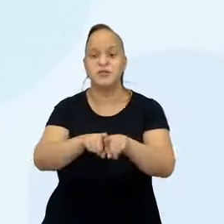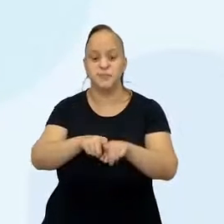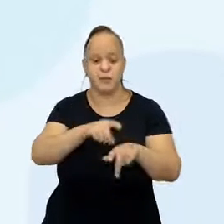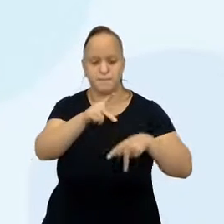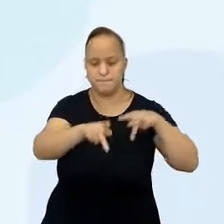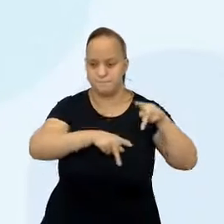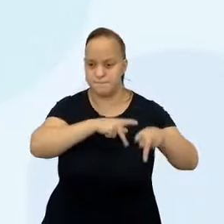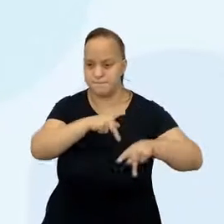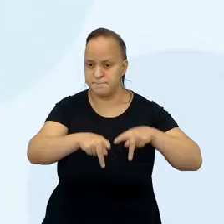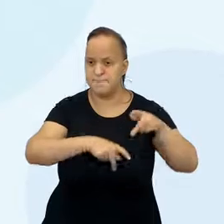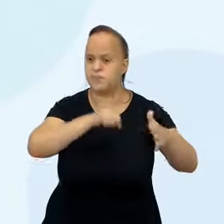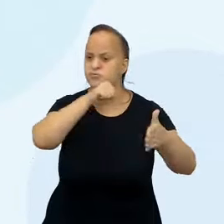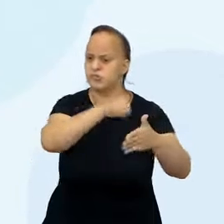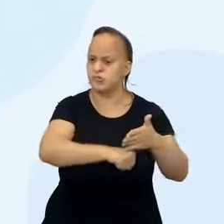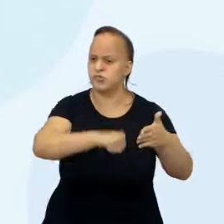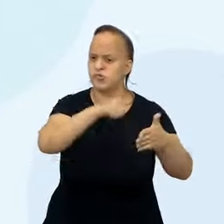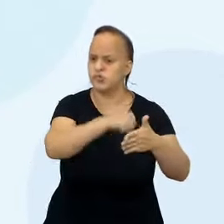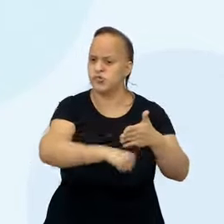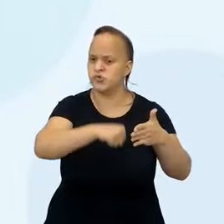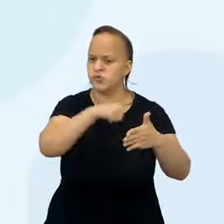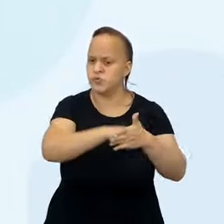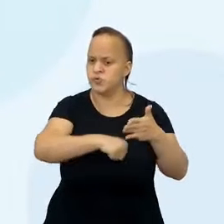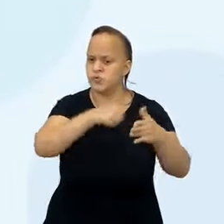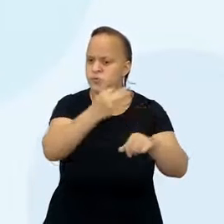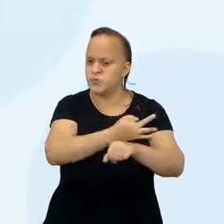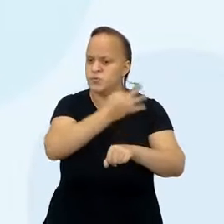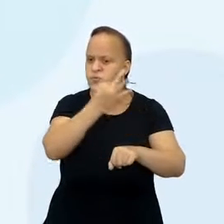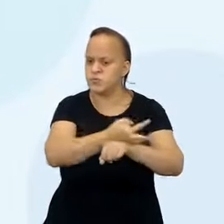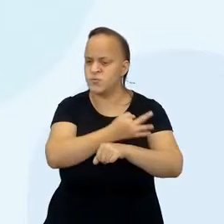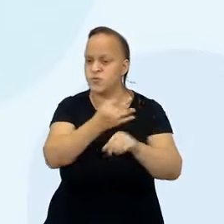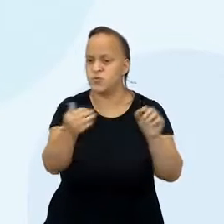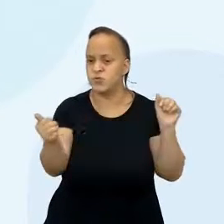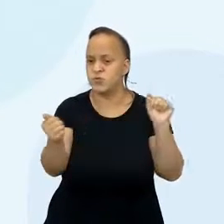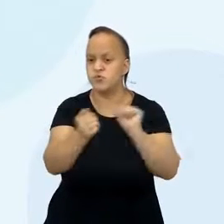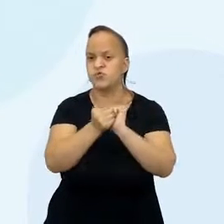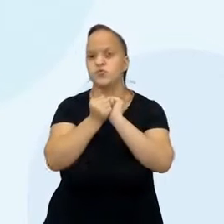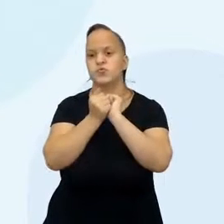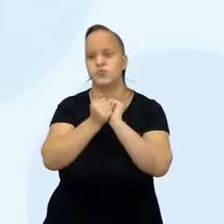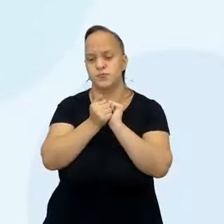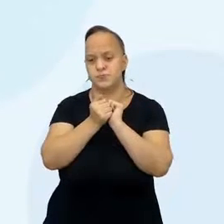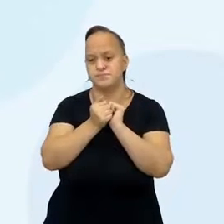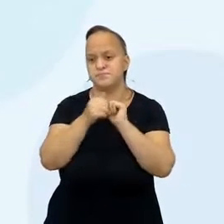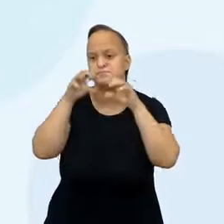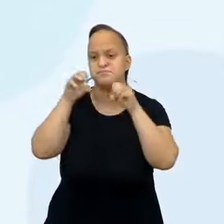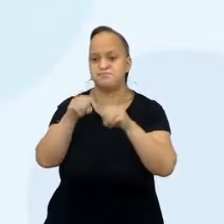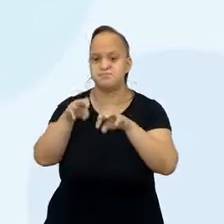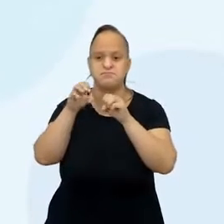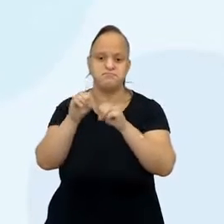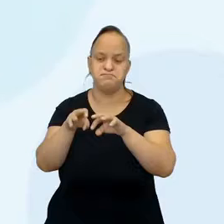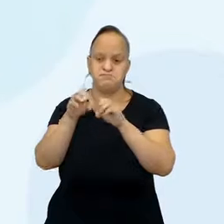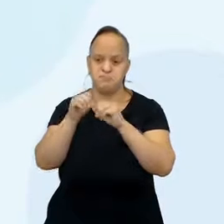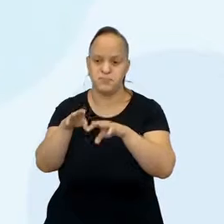povo, fazendo também, mais uma vez, ligação com a educação antirracista, por exemplo, e que